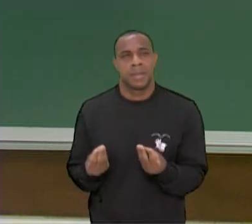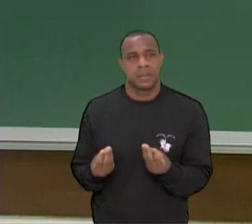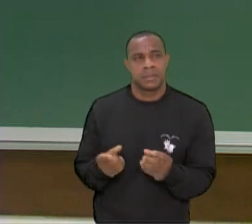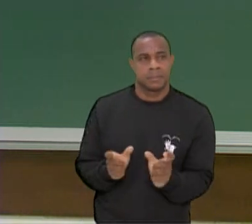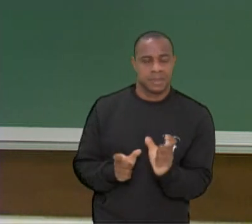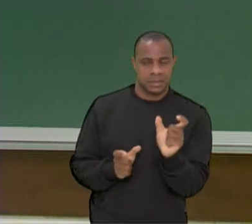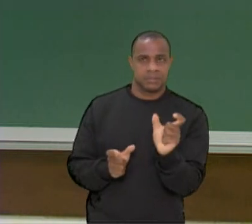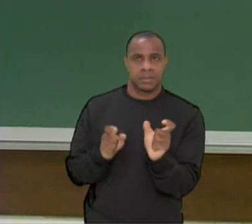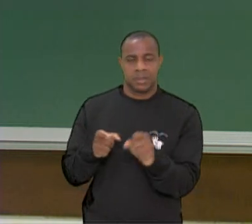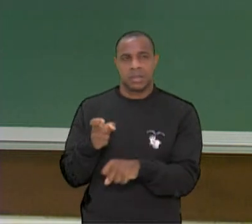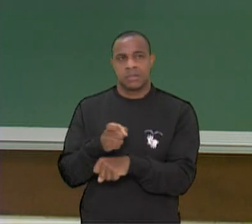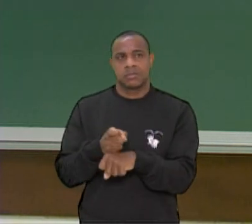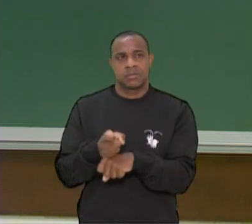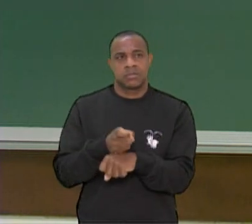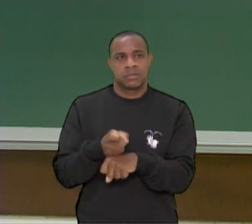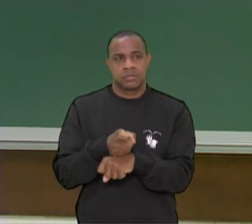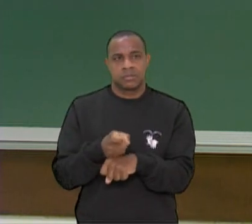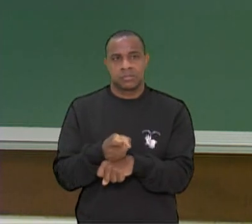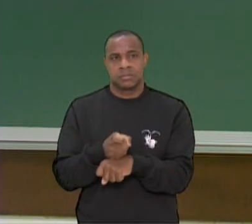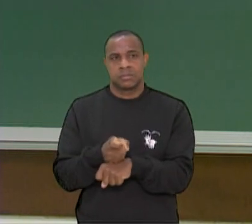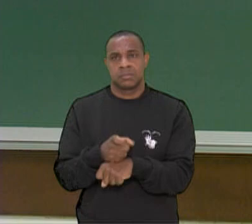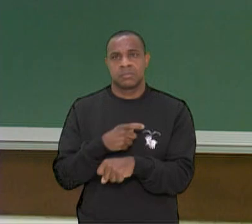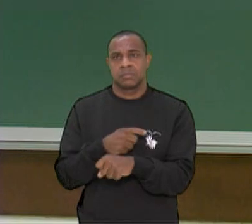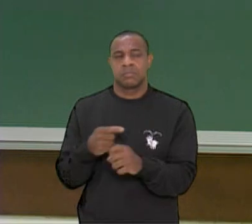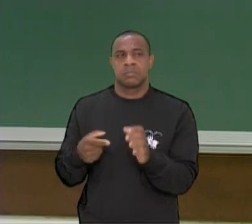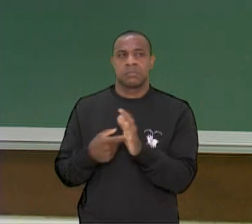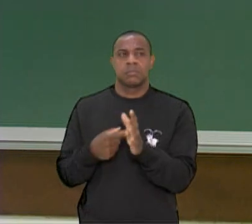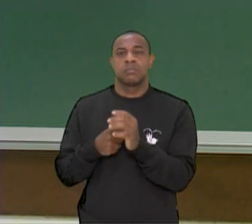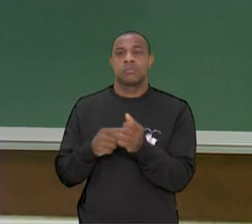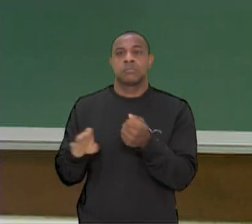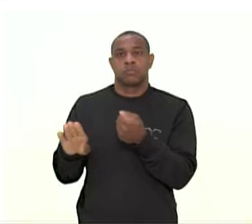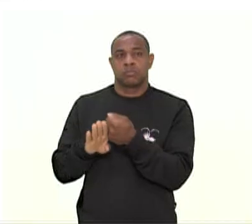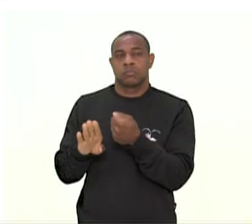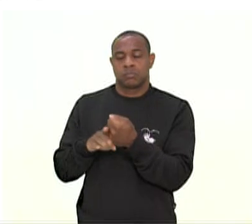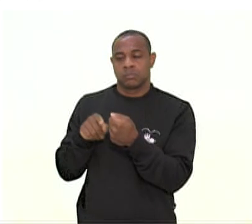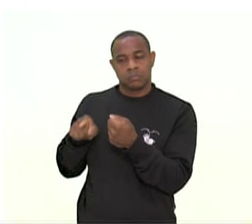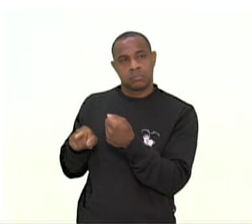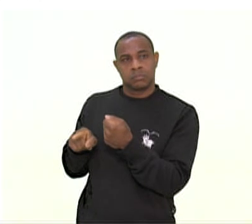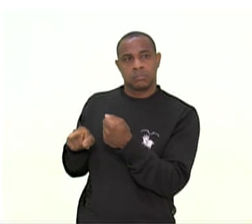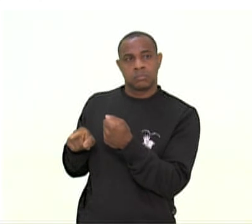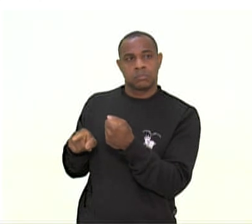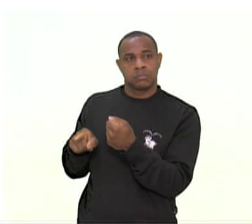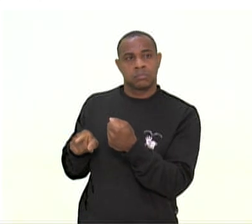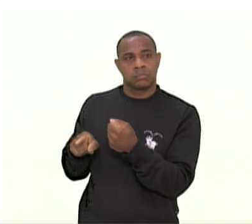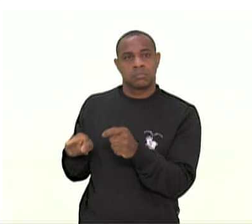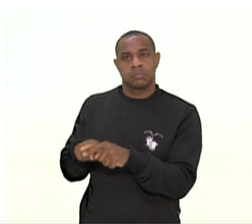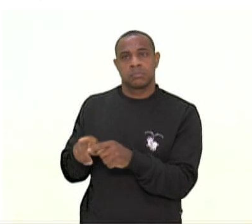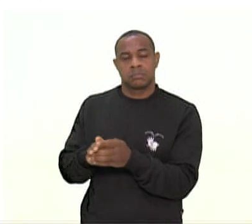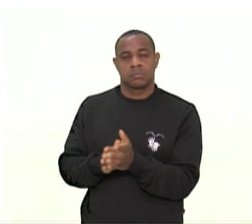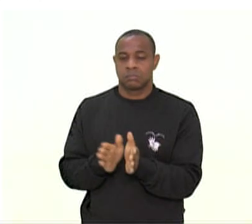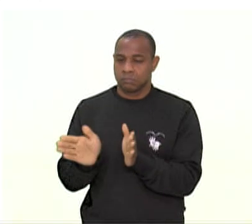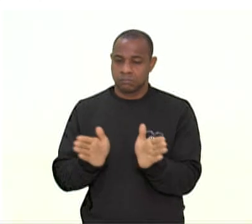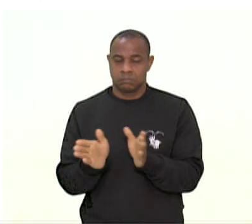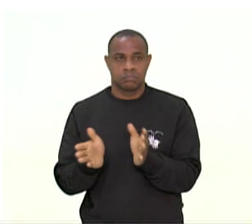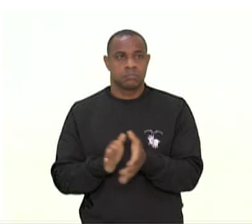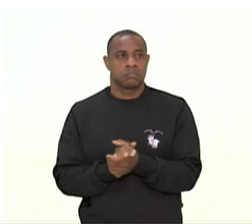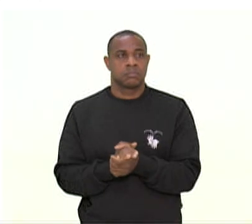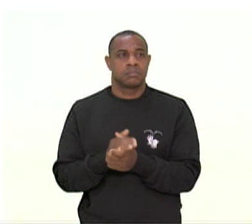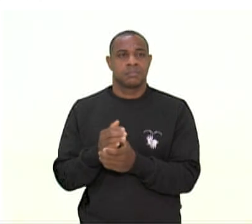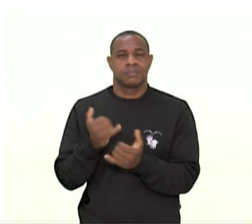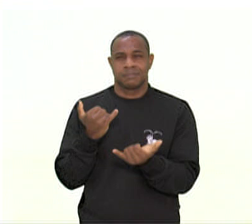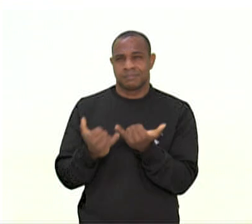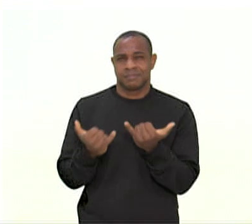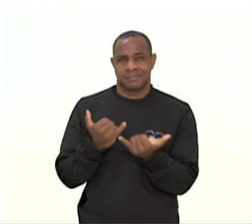um adjetivo, ela está modificando um substantivo, tá? E aí ela vai se flexionar. Lembra que eu falei que ela aparece com a